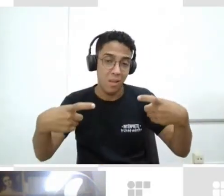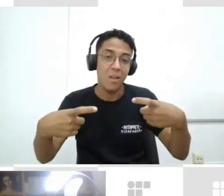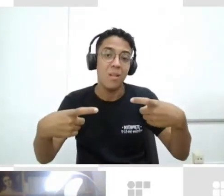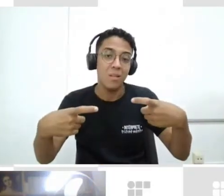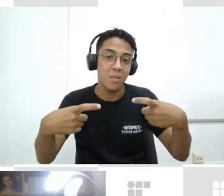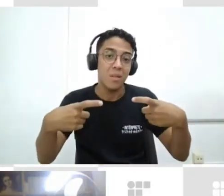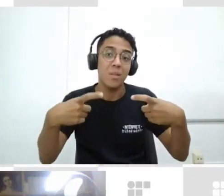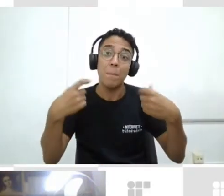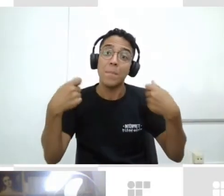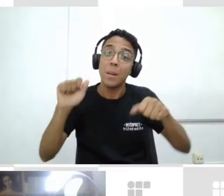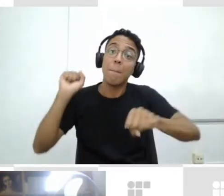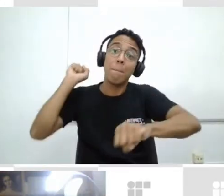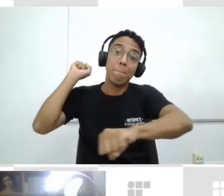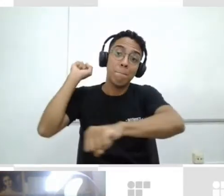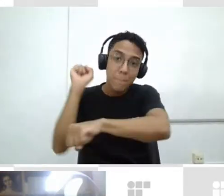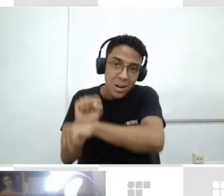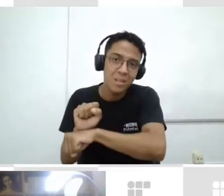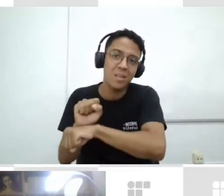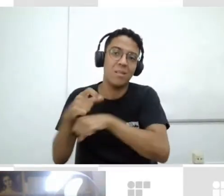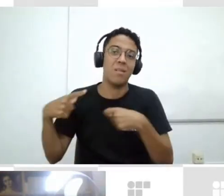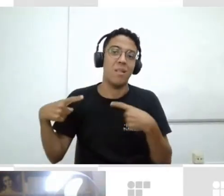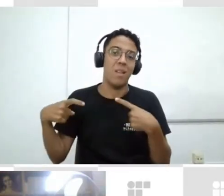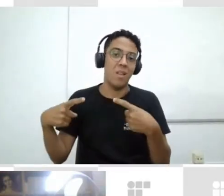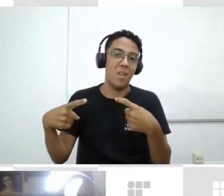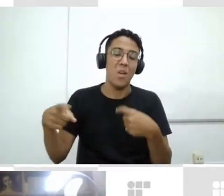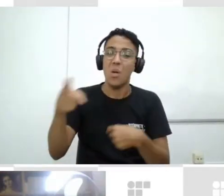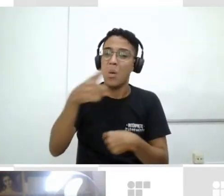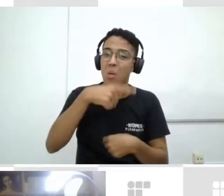essa engrenagem da guerra. Nós estamos gastando 2